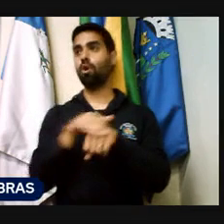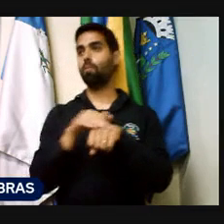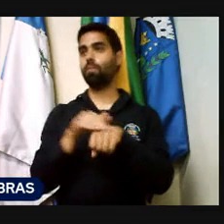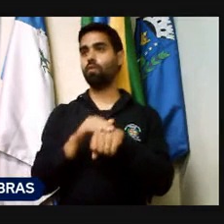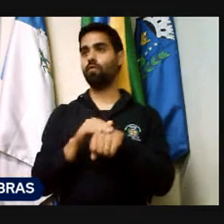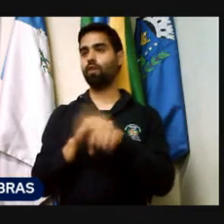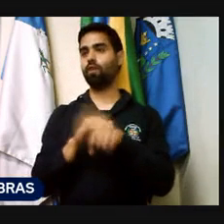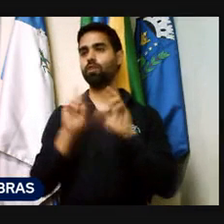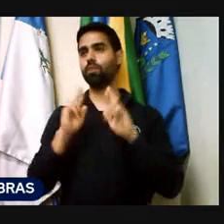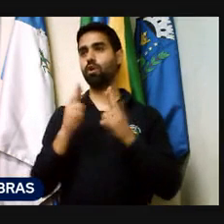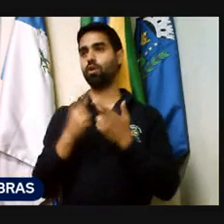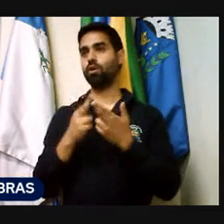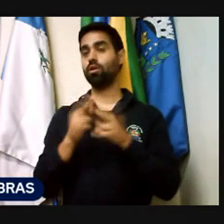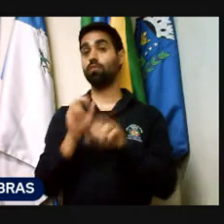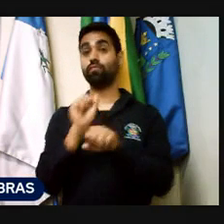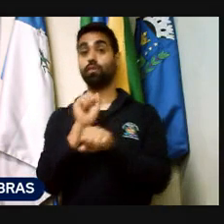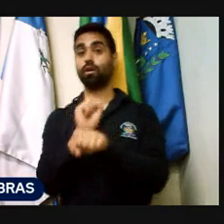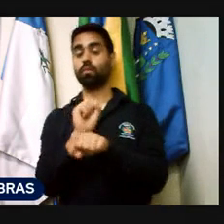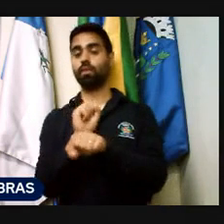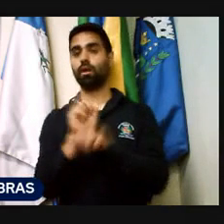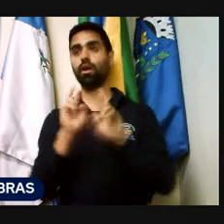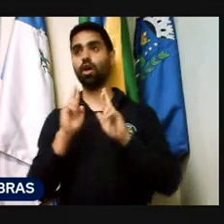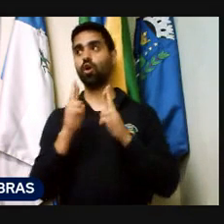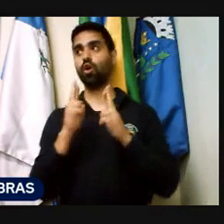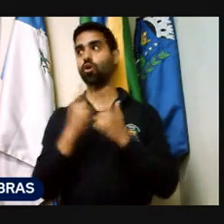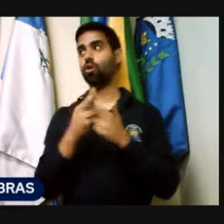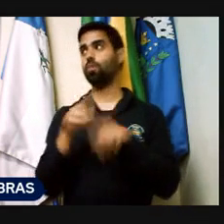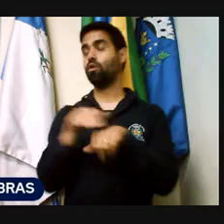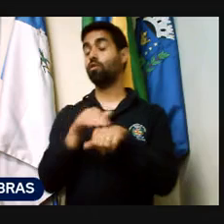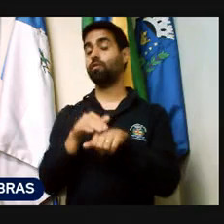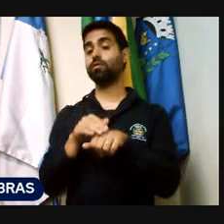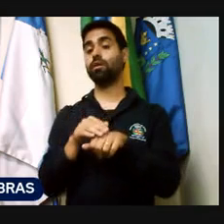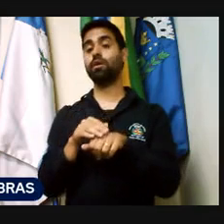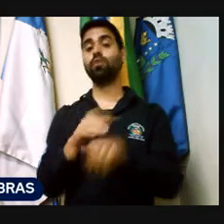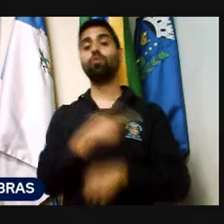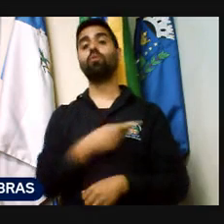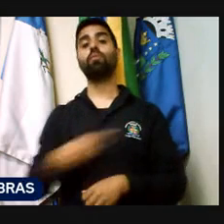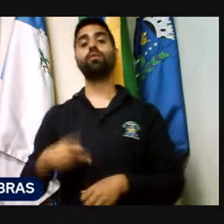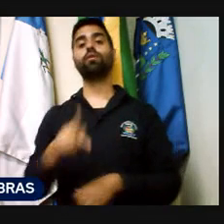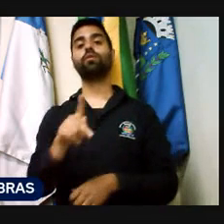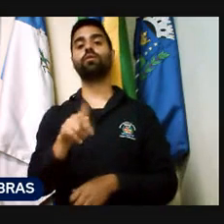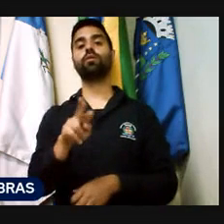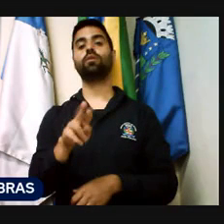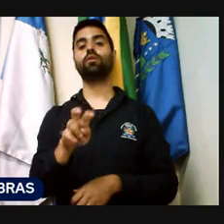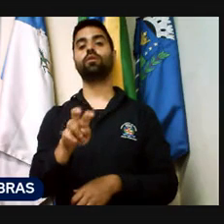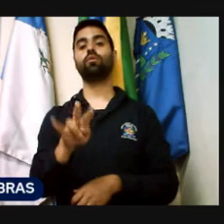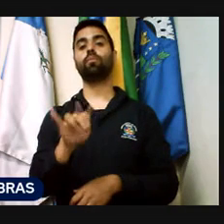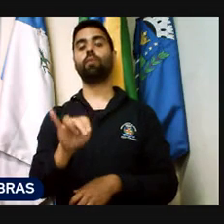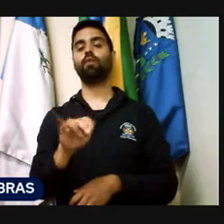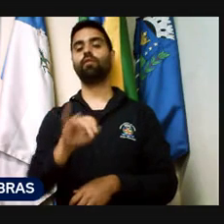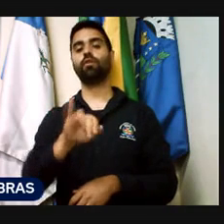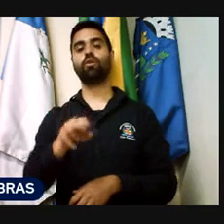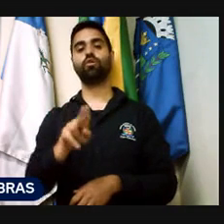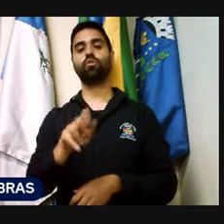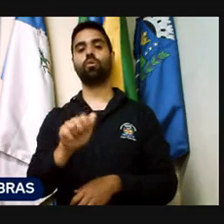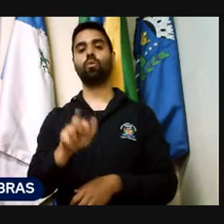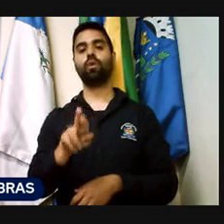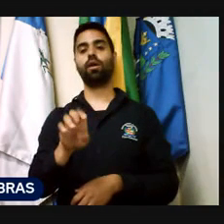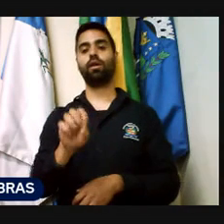informal. Vamos suspender a reunião para falar com o presidente Juarez Gomes